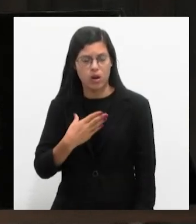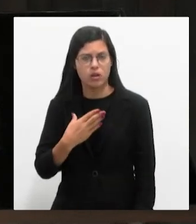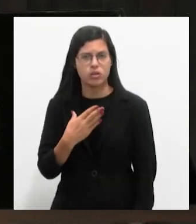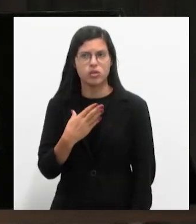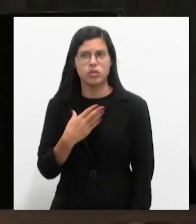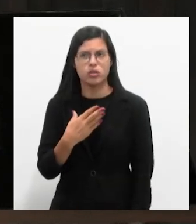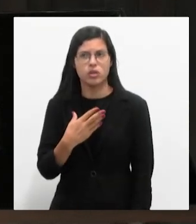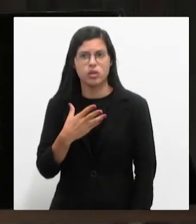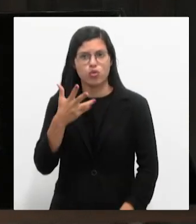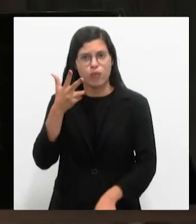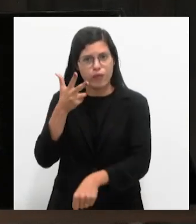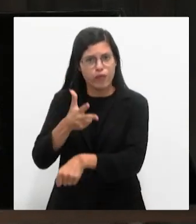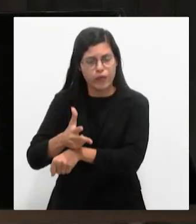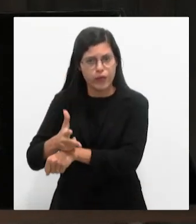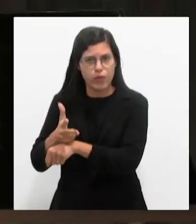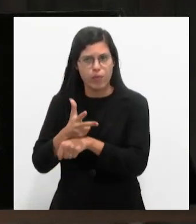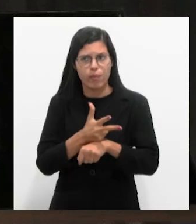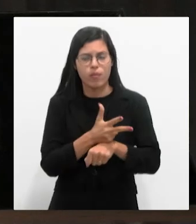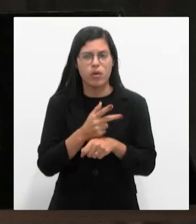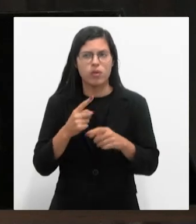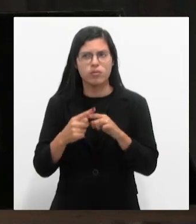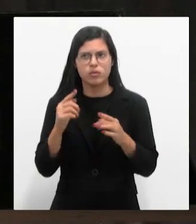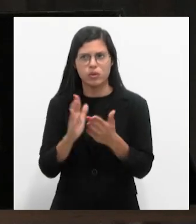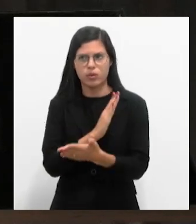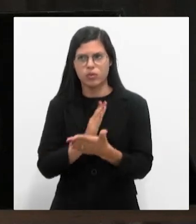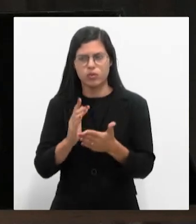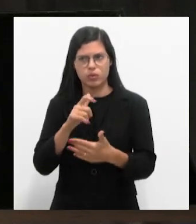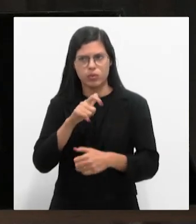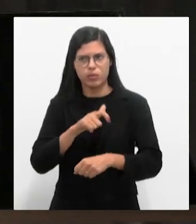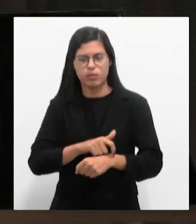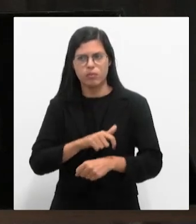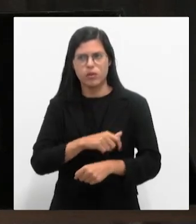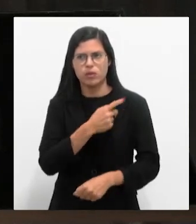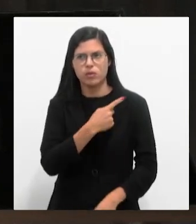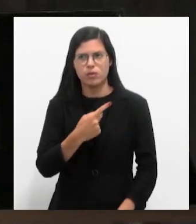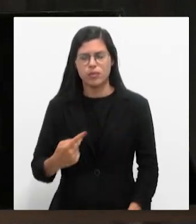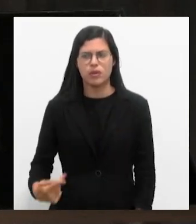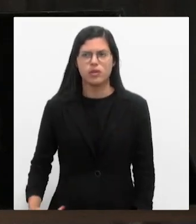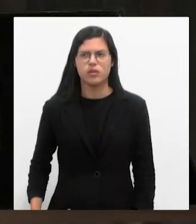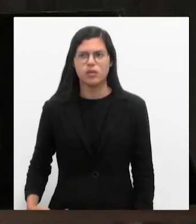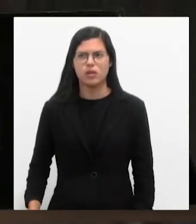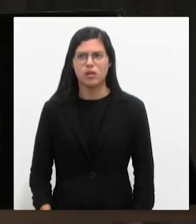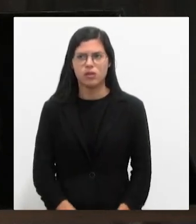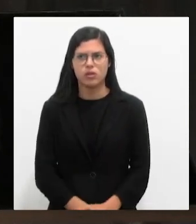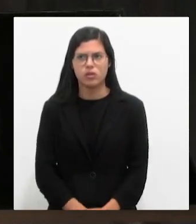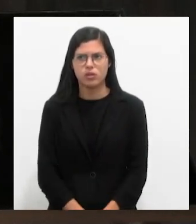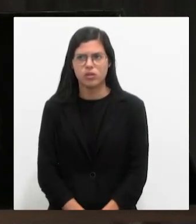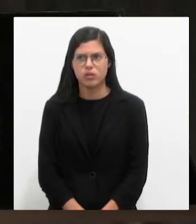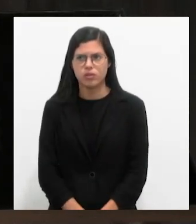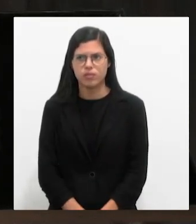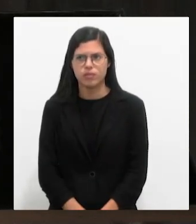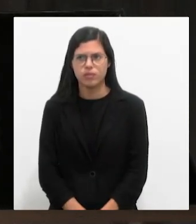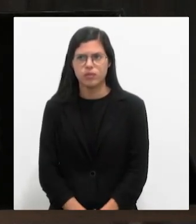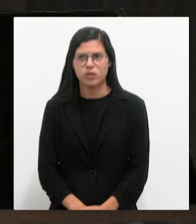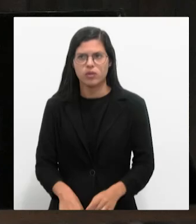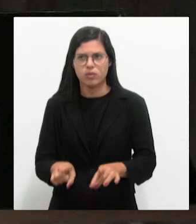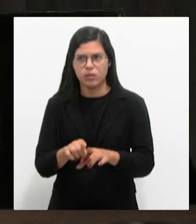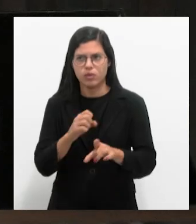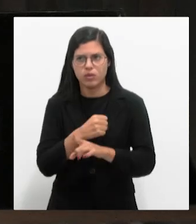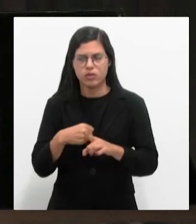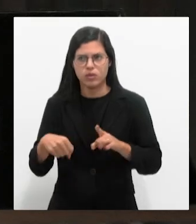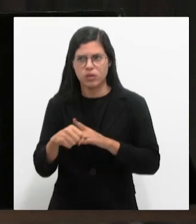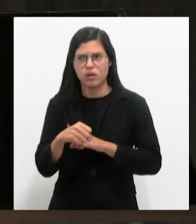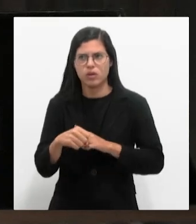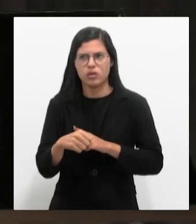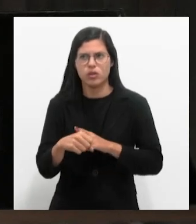de filmar, porque em alguns momentos, senhor presidente e demais colegas, e também toda a sociedade, a